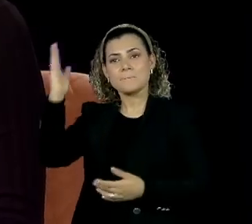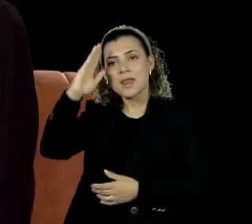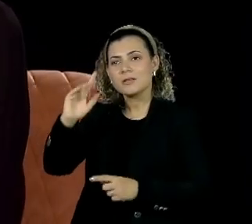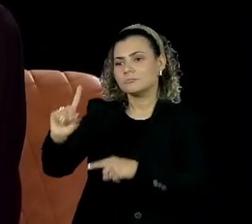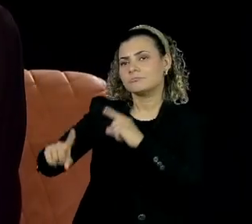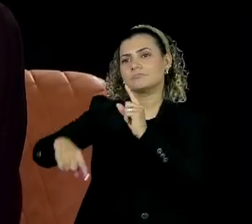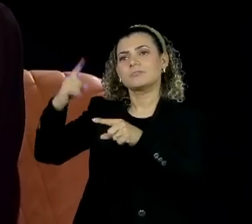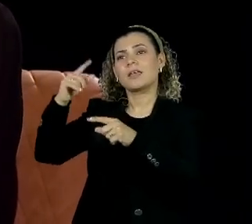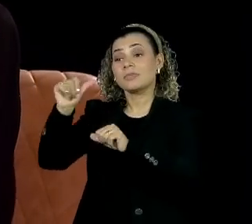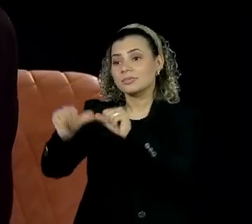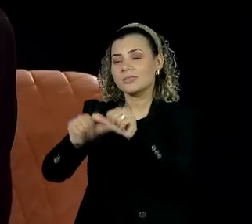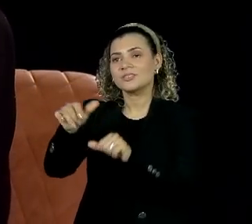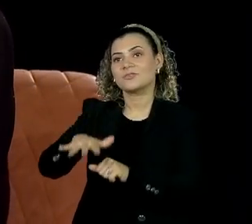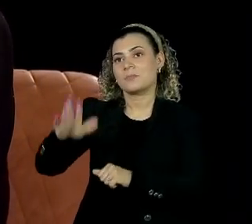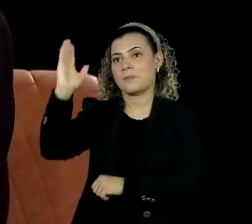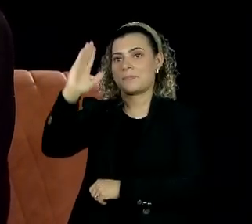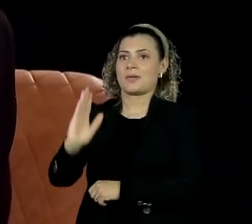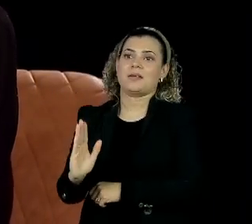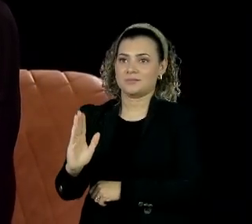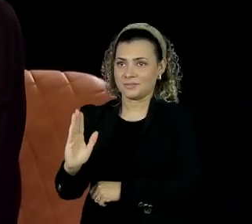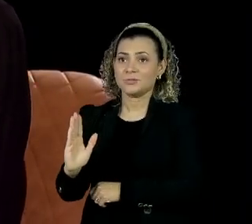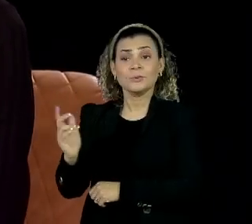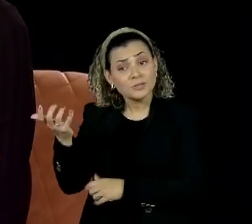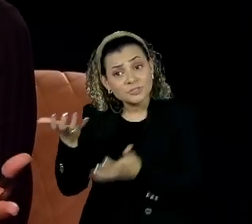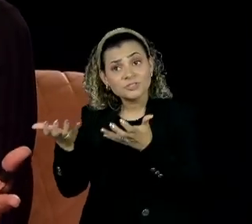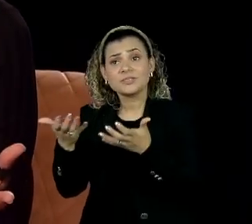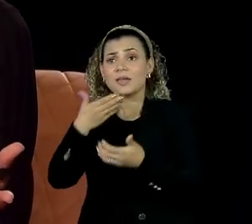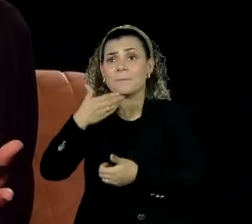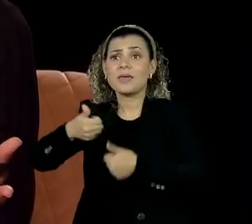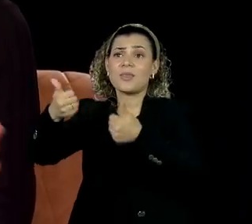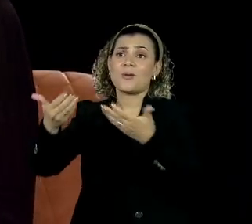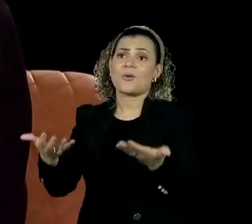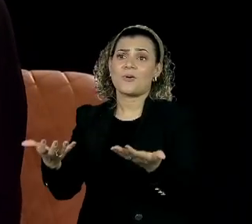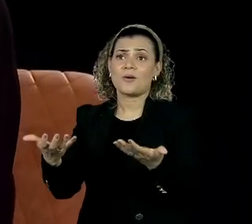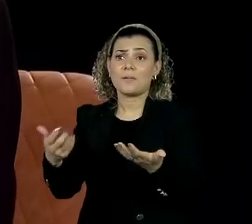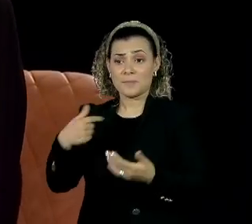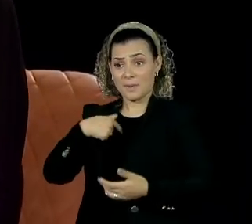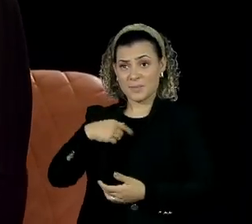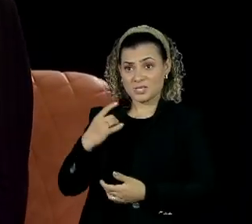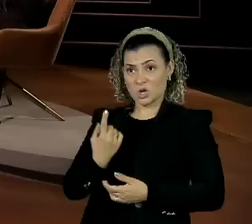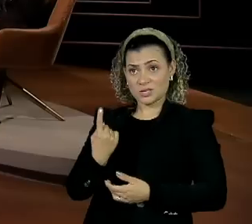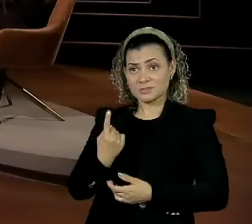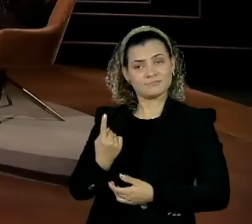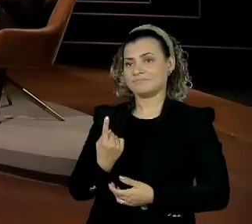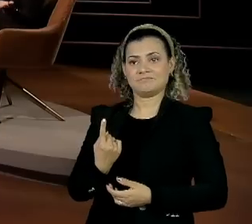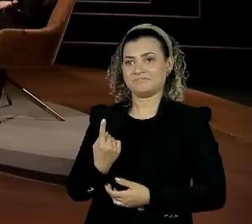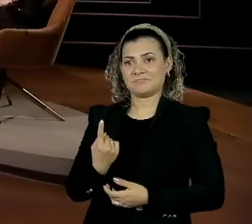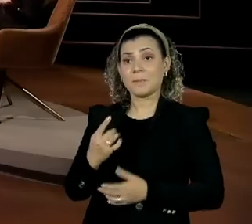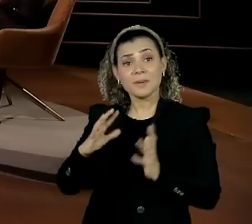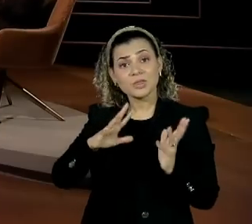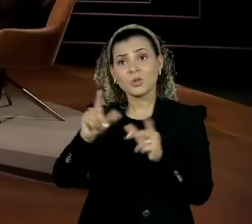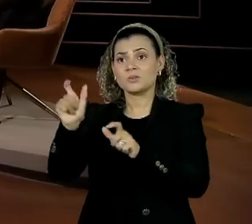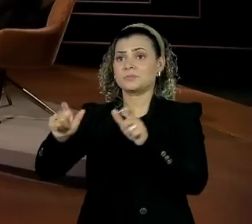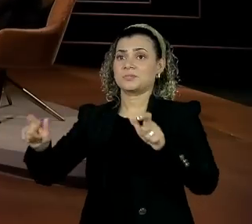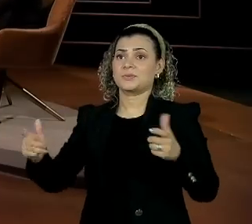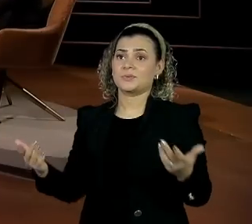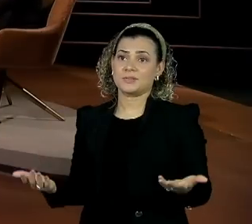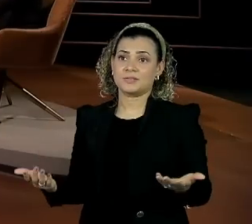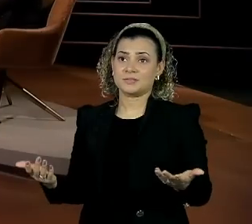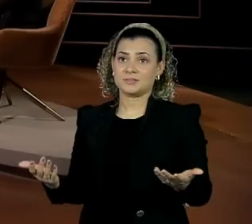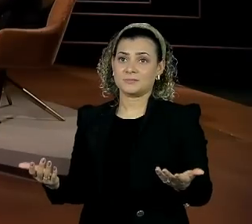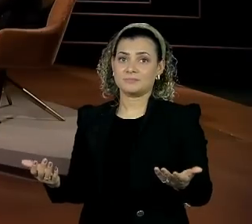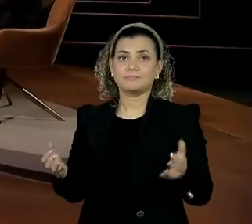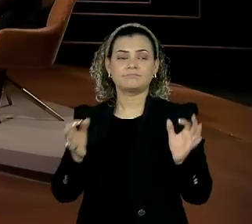realmente transformar o Brasil no que a gente quer de melhor para todo mundo. Não é para mim, só eu, é para todo mundo, né?